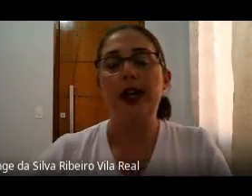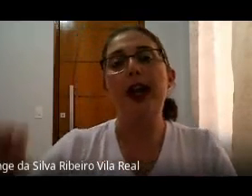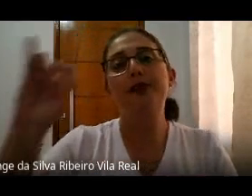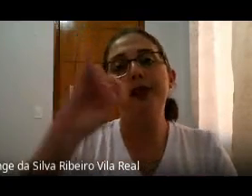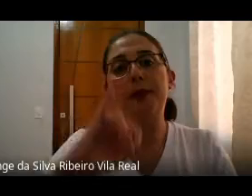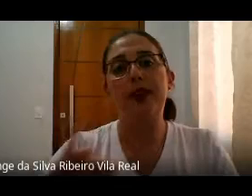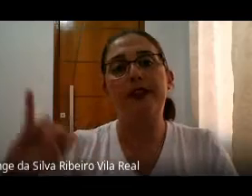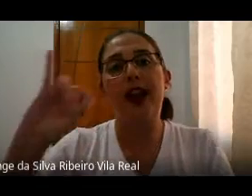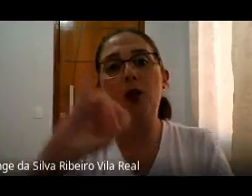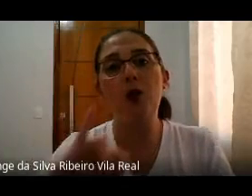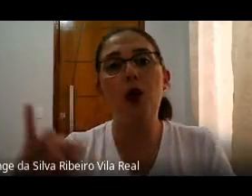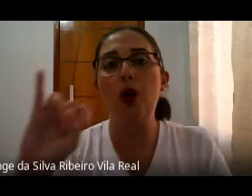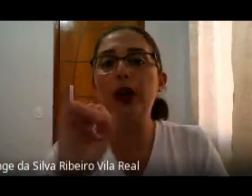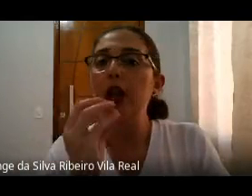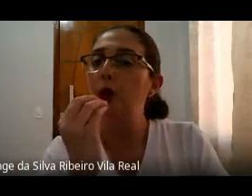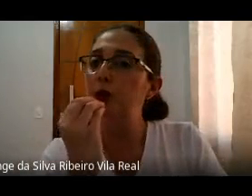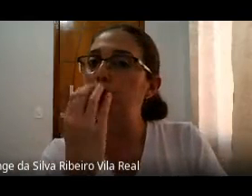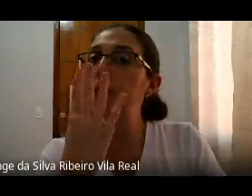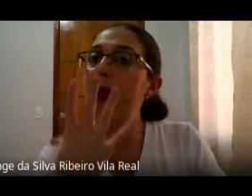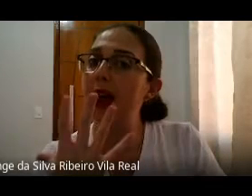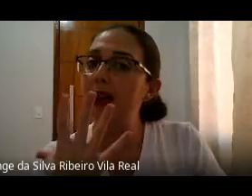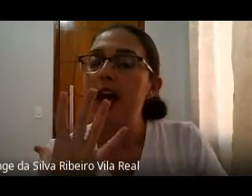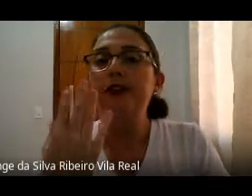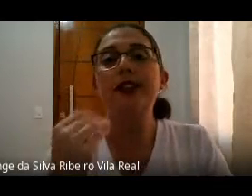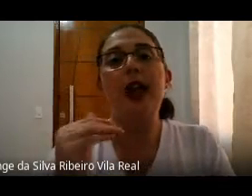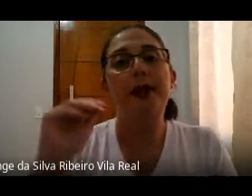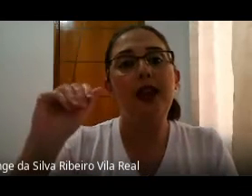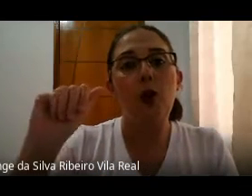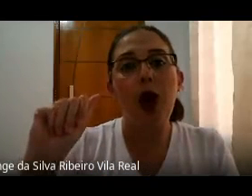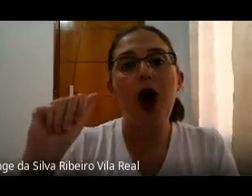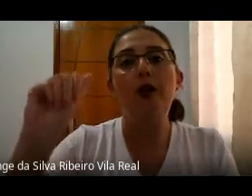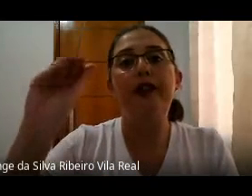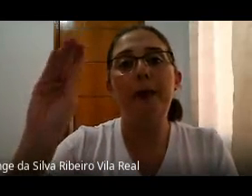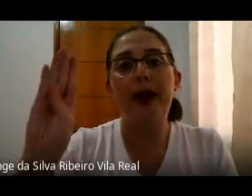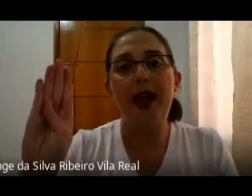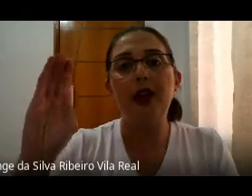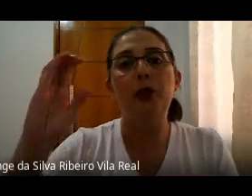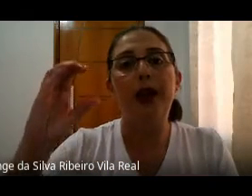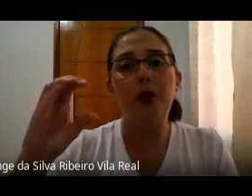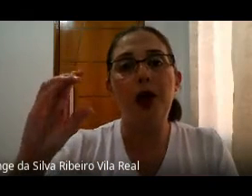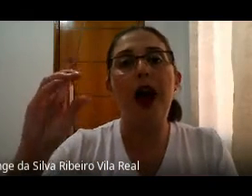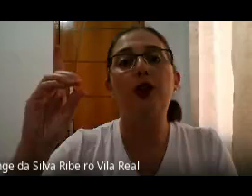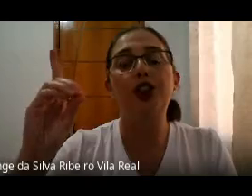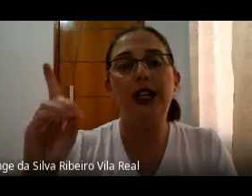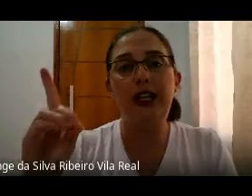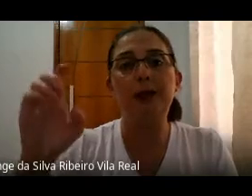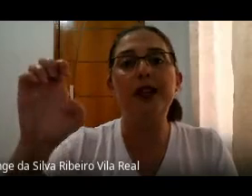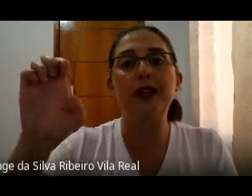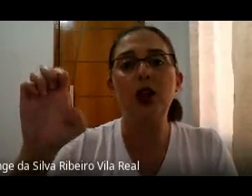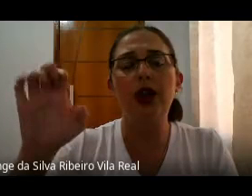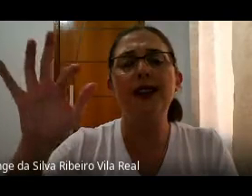comunicação. Você poder falar um oi, um tudo bem, você aprender o alfabeto manual